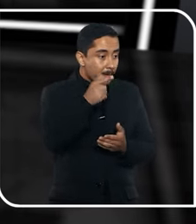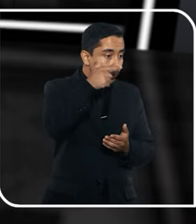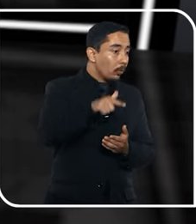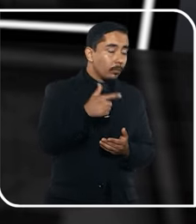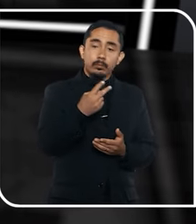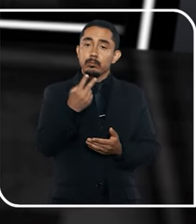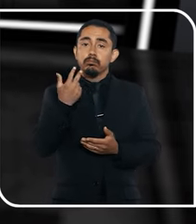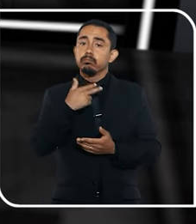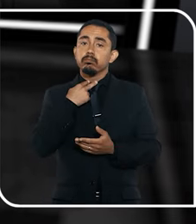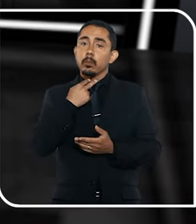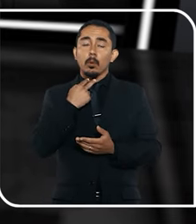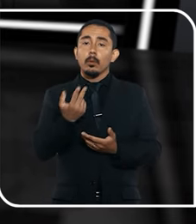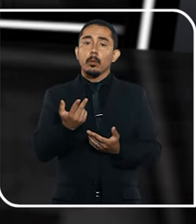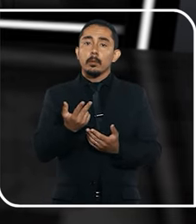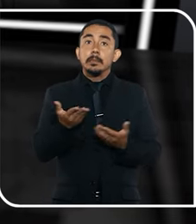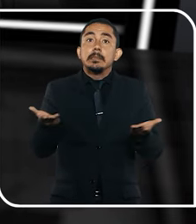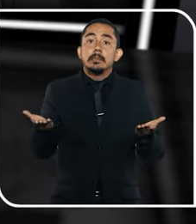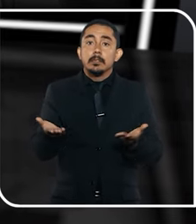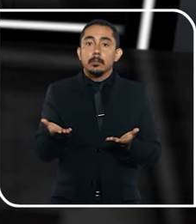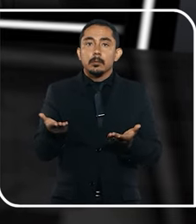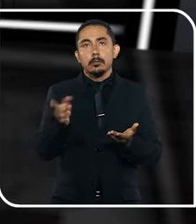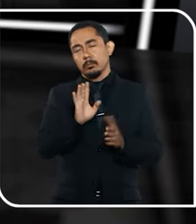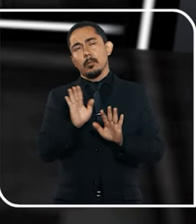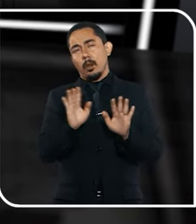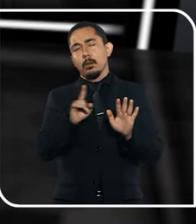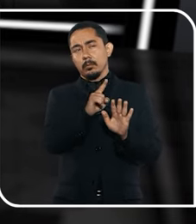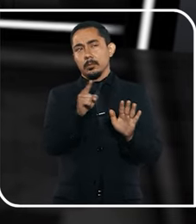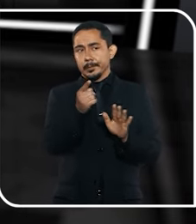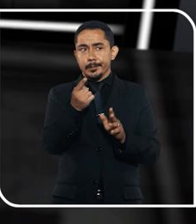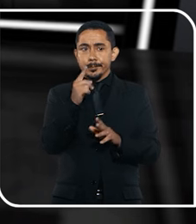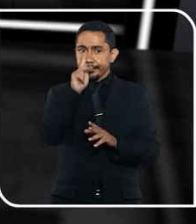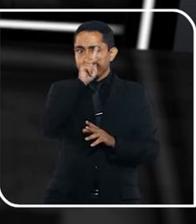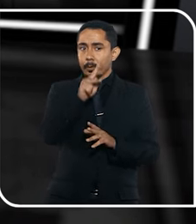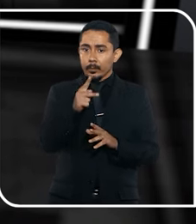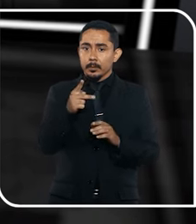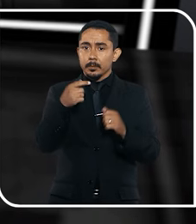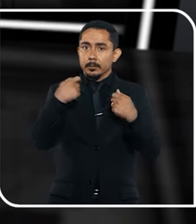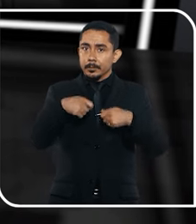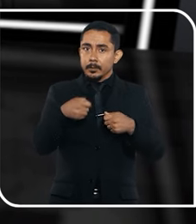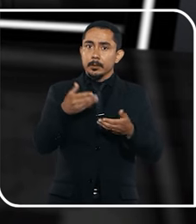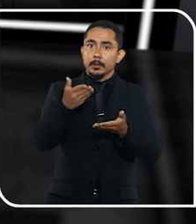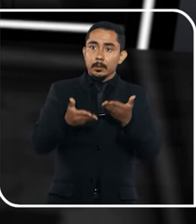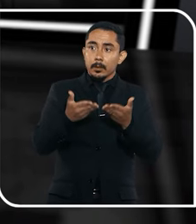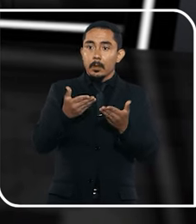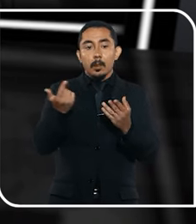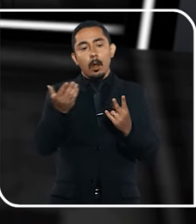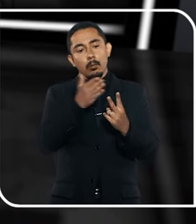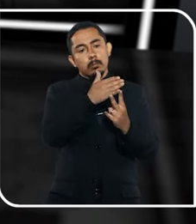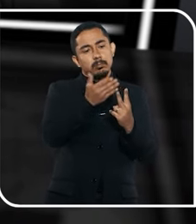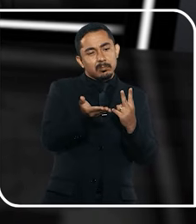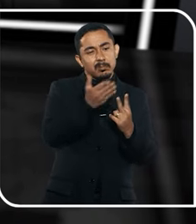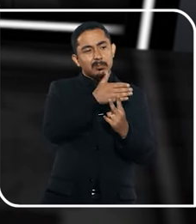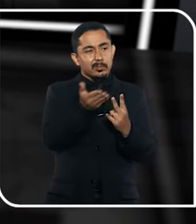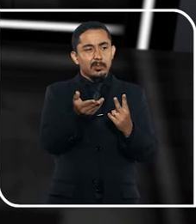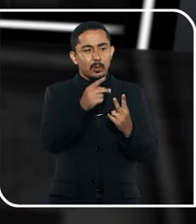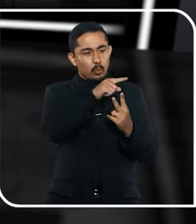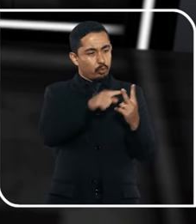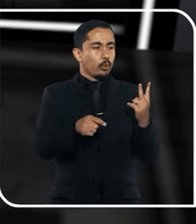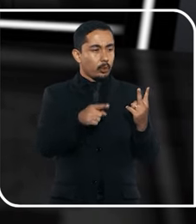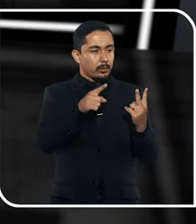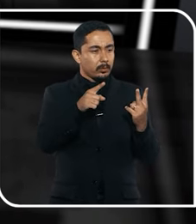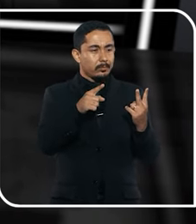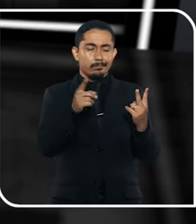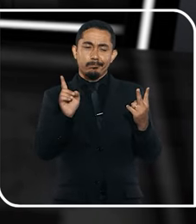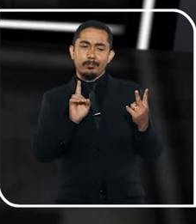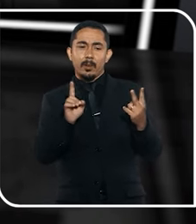vai ver. Né? Não, isso é muito radical. Eu vou deixar com os dois? Não era isso que estava